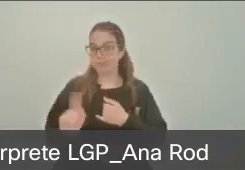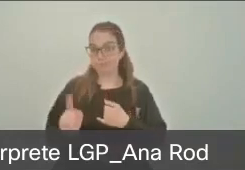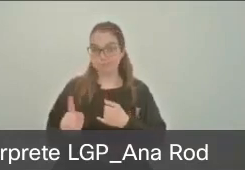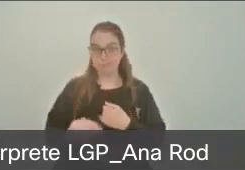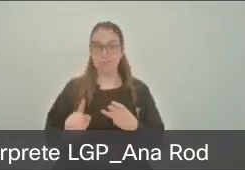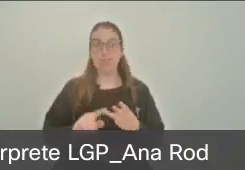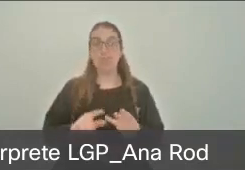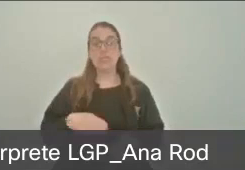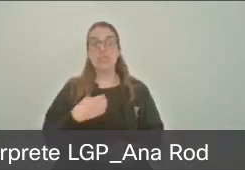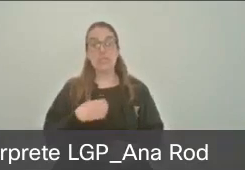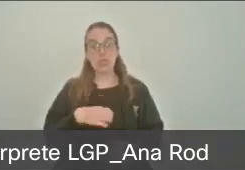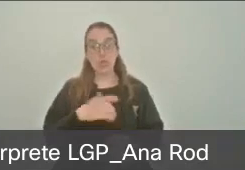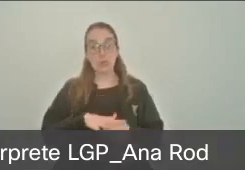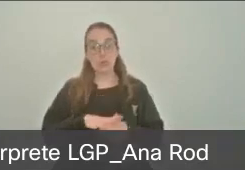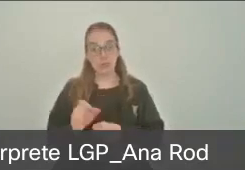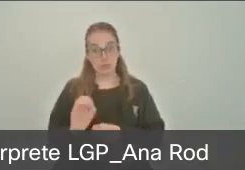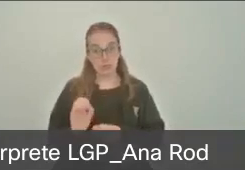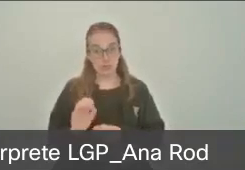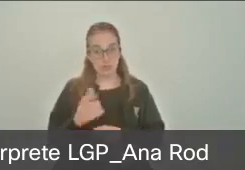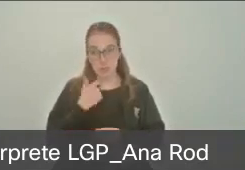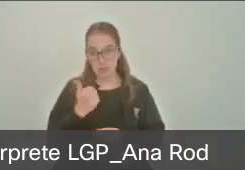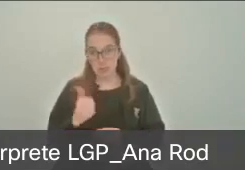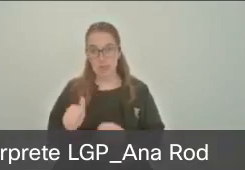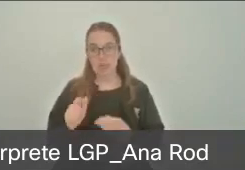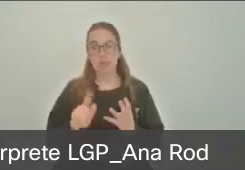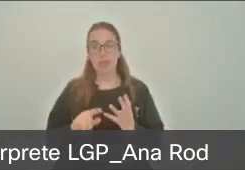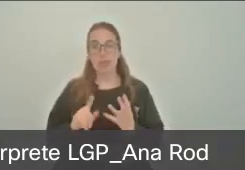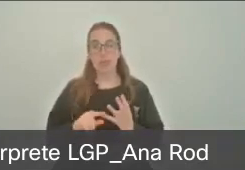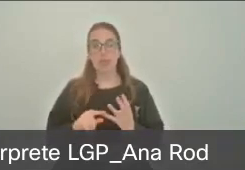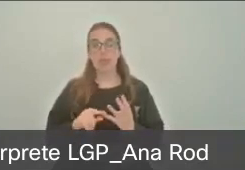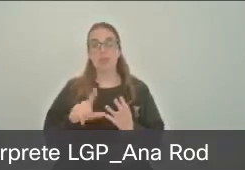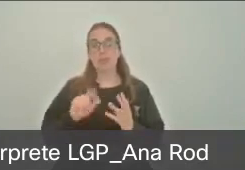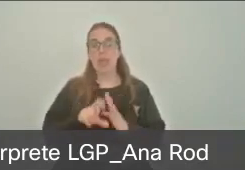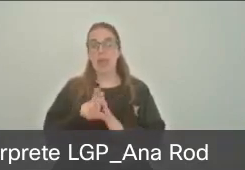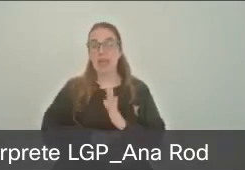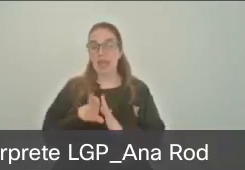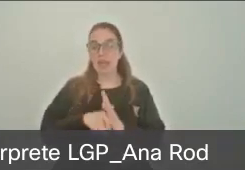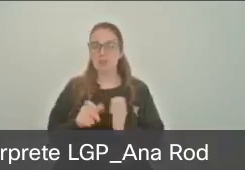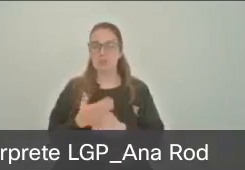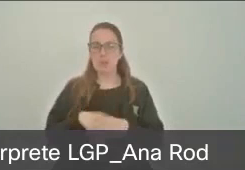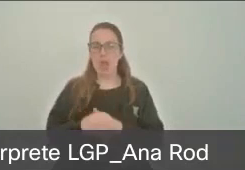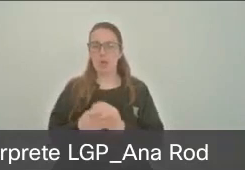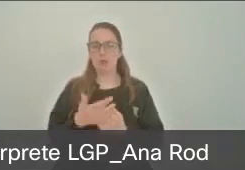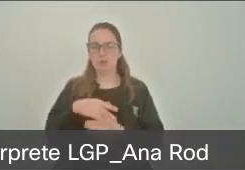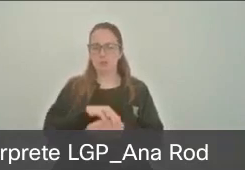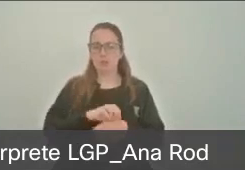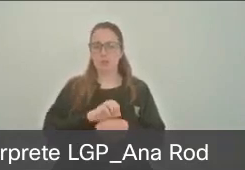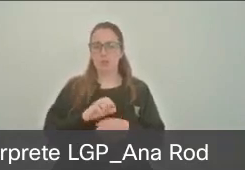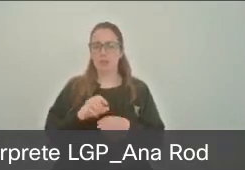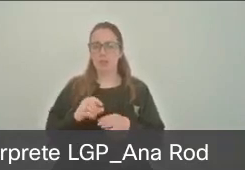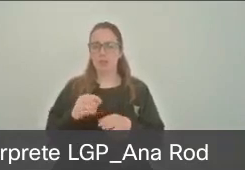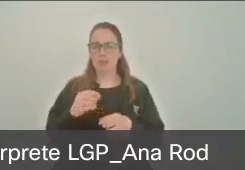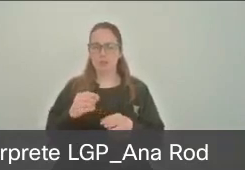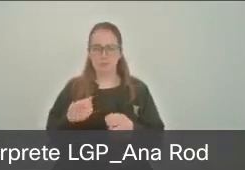de sintomas sugestivos de Covid ou de contacto com doente infectado, o cumprimento das regras de higienização de mãos, etiqueta respiratória e